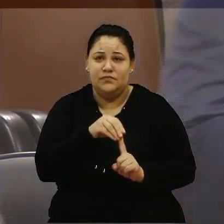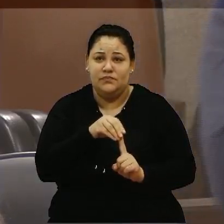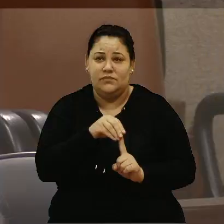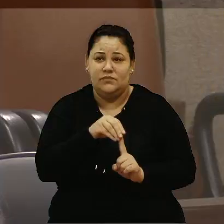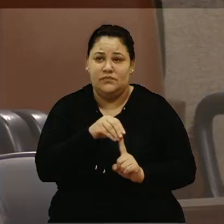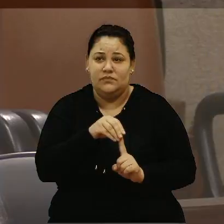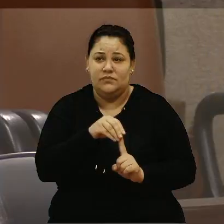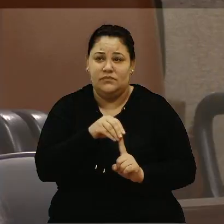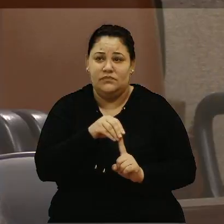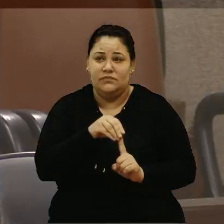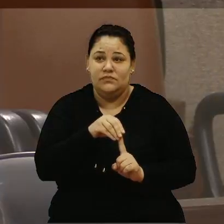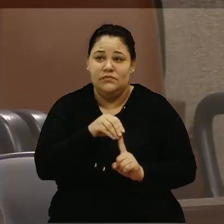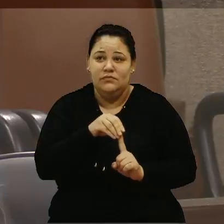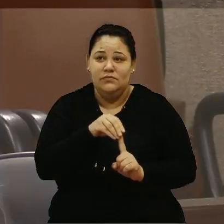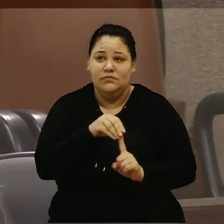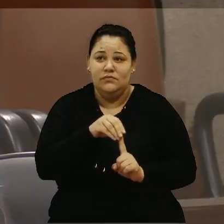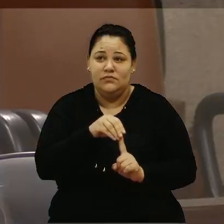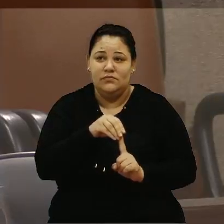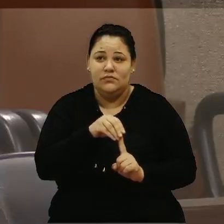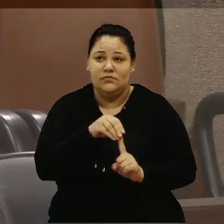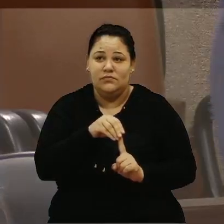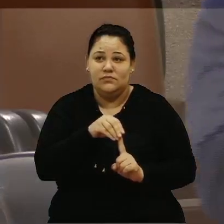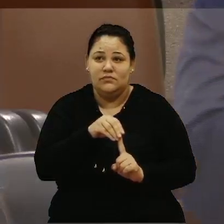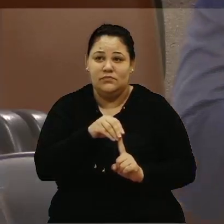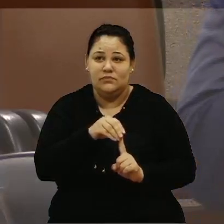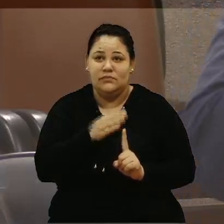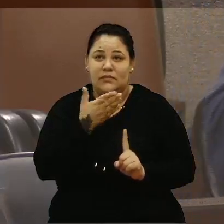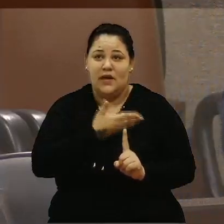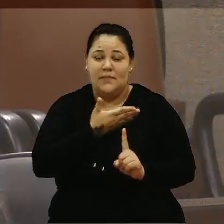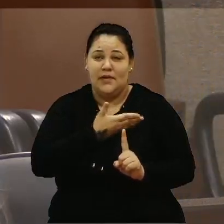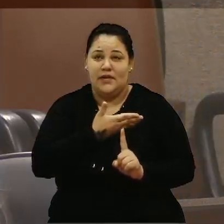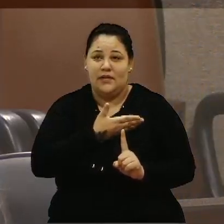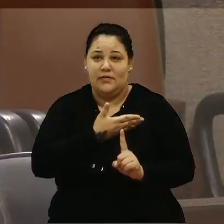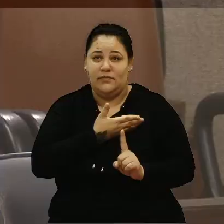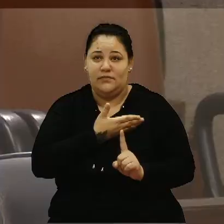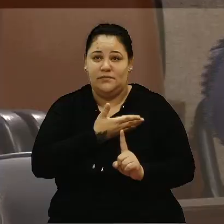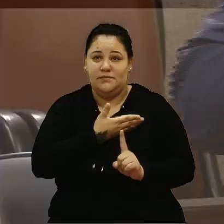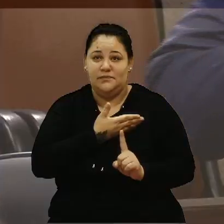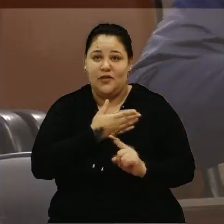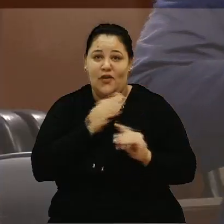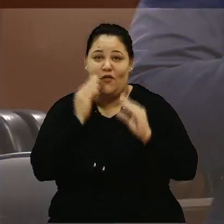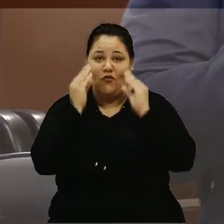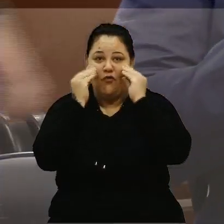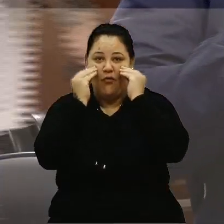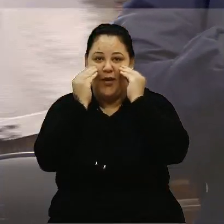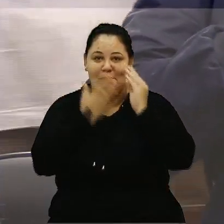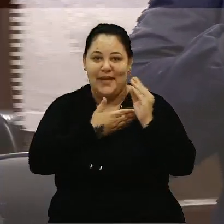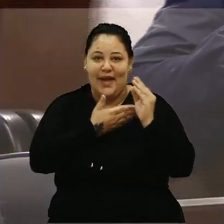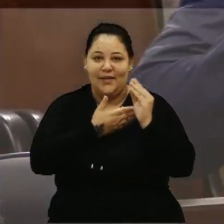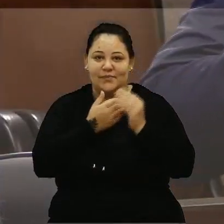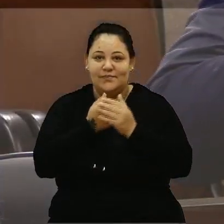aqui ó, a sua foto. Vim a Brasília visitar minha grande amiga Carla Zambelli. Miguxa.